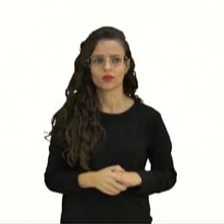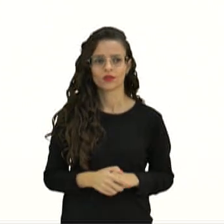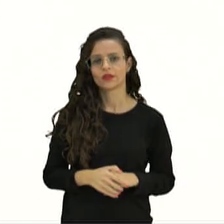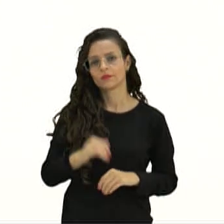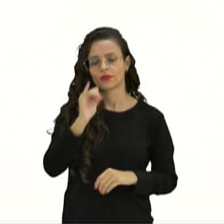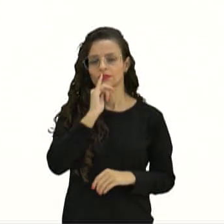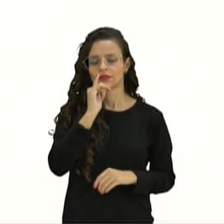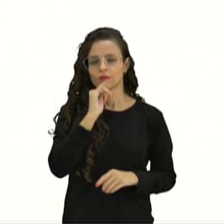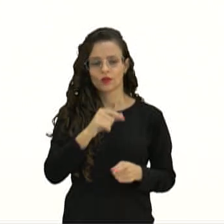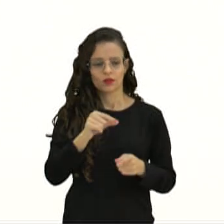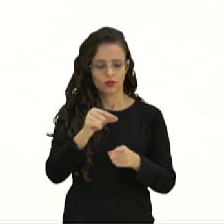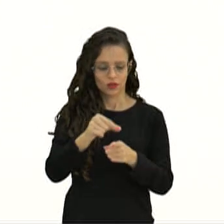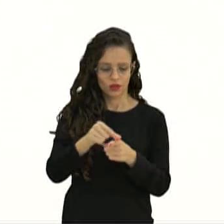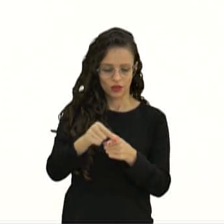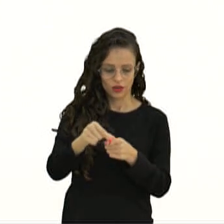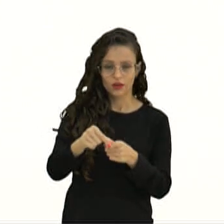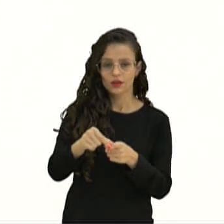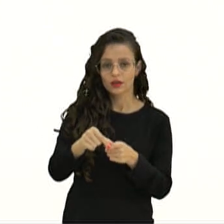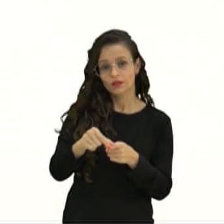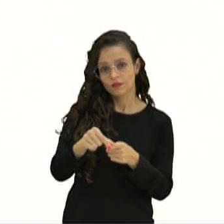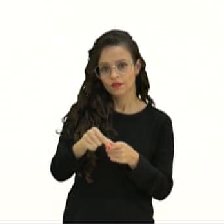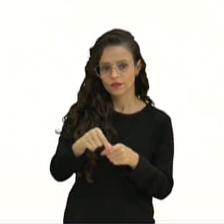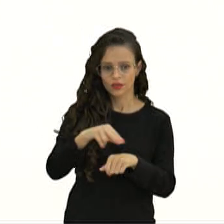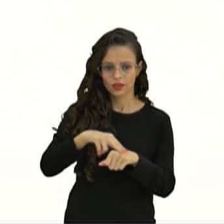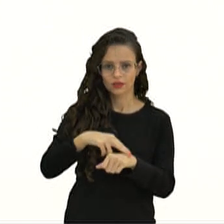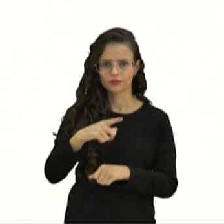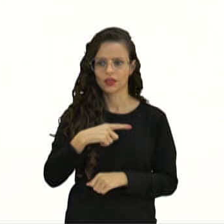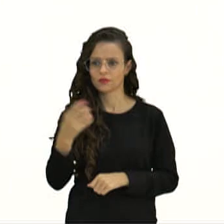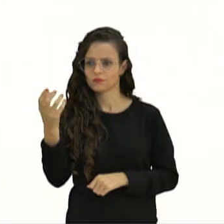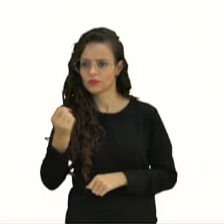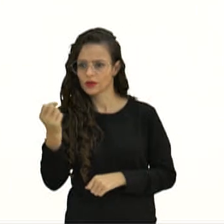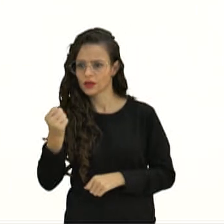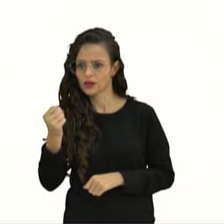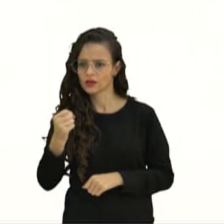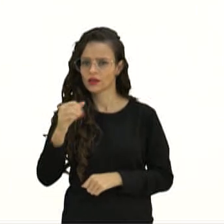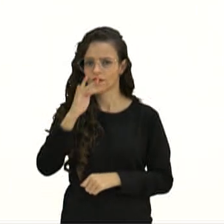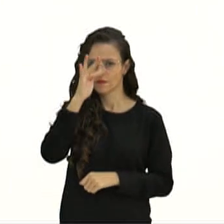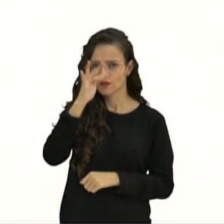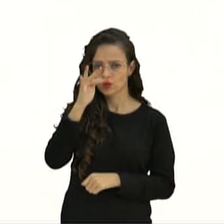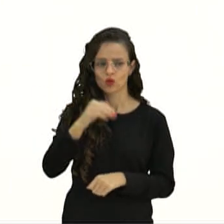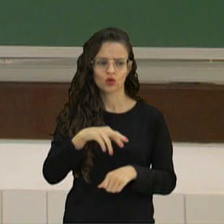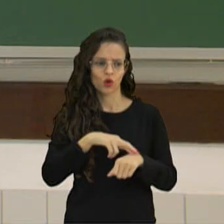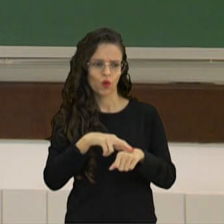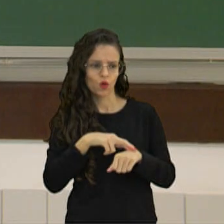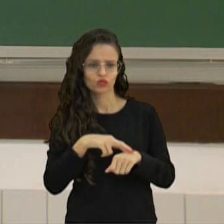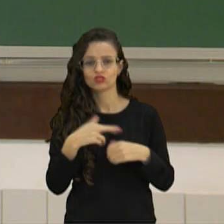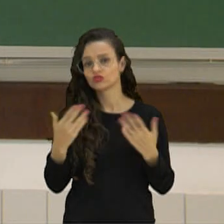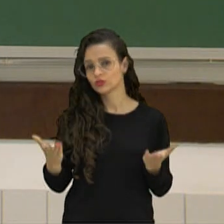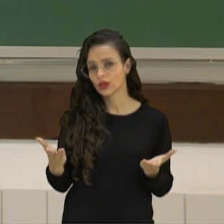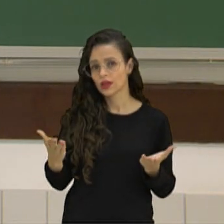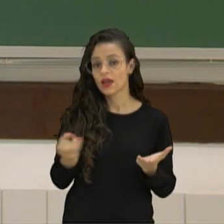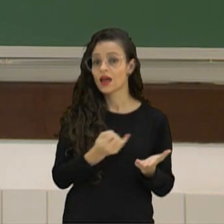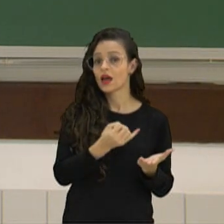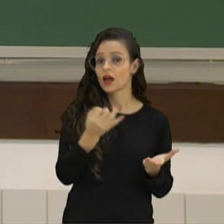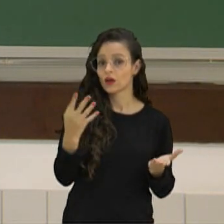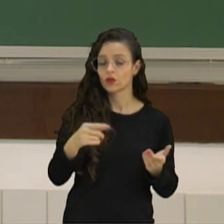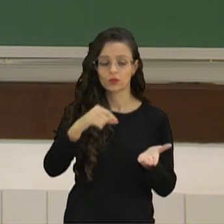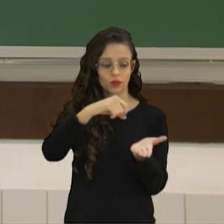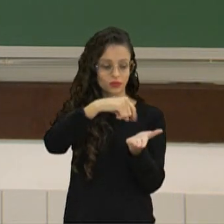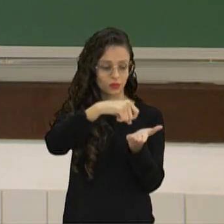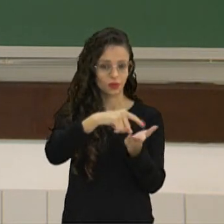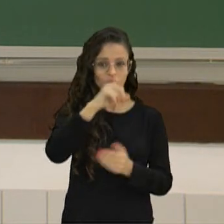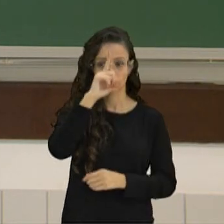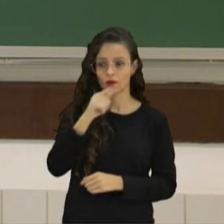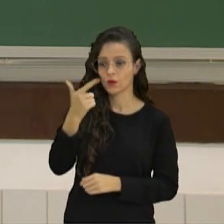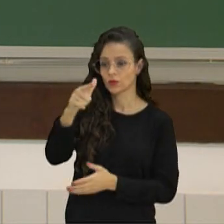pés de ervilha que tinham flor branca, outros que tinham flor púrpura ou roxa. Em algumas a semente era